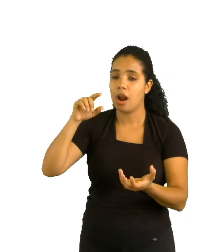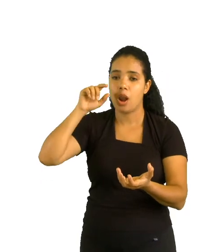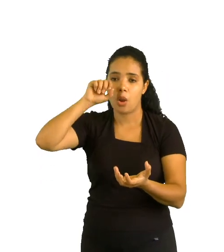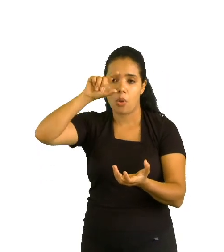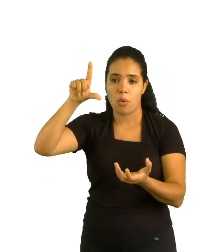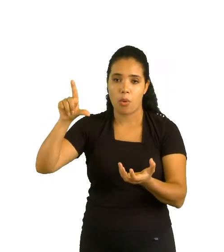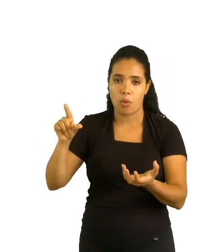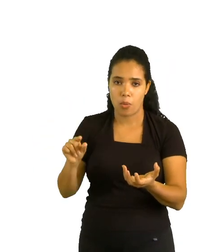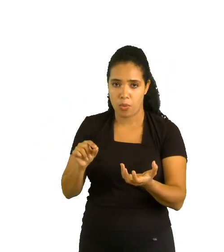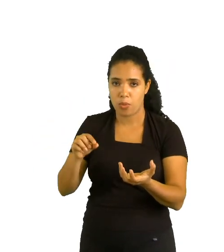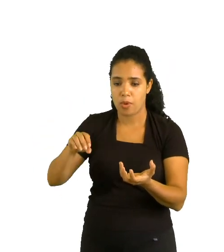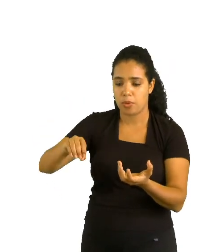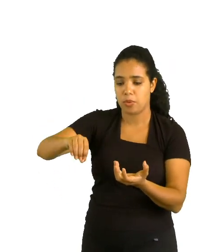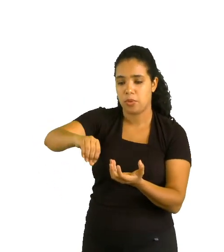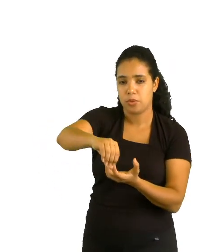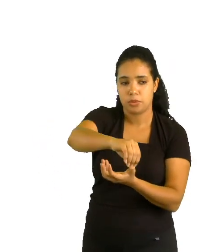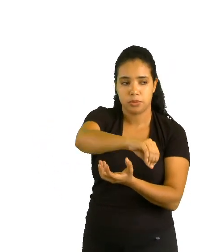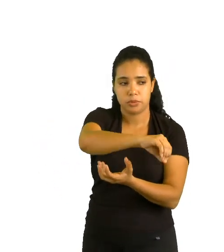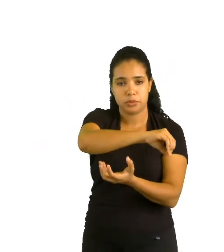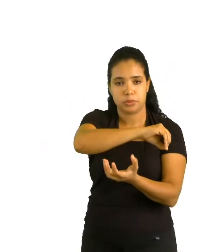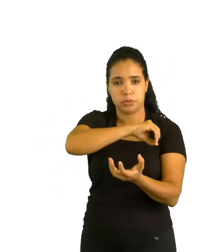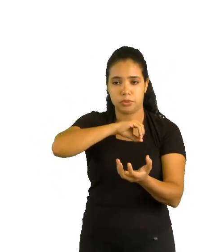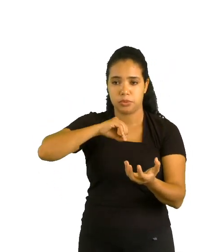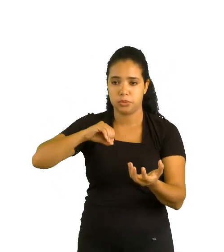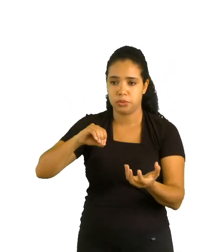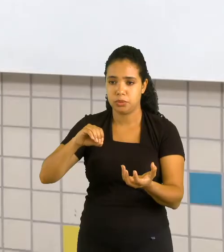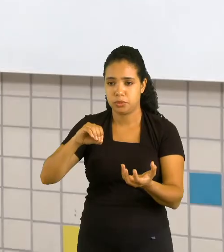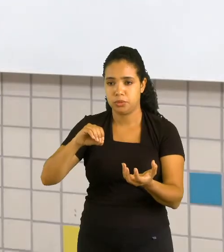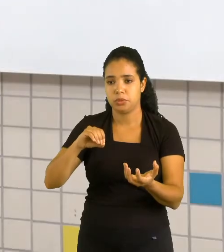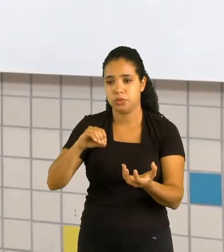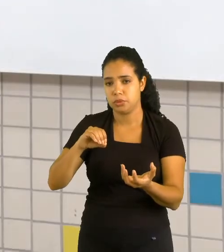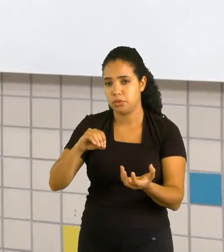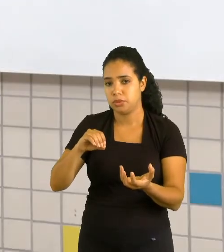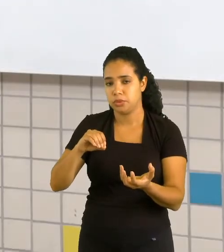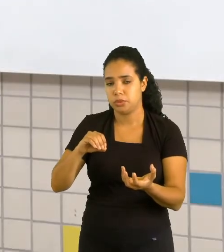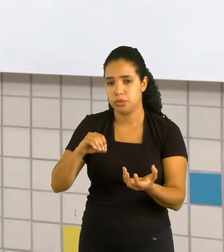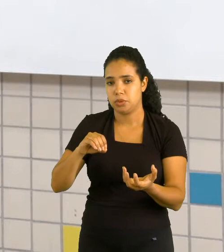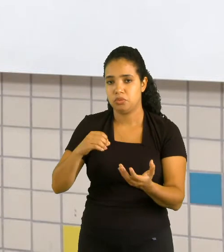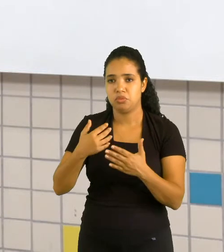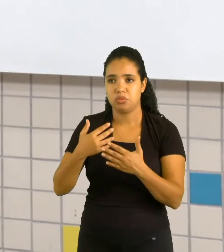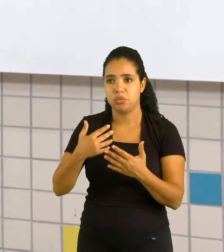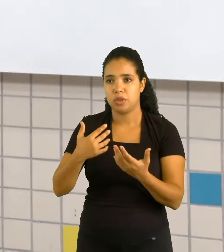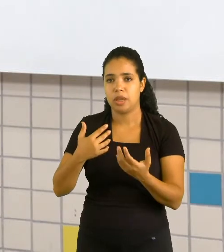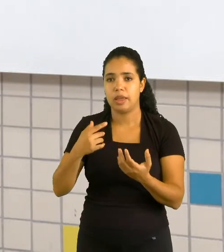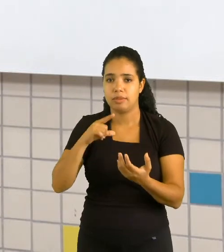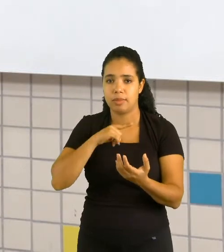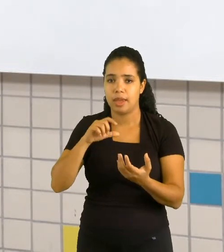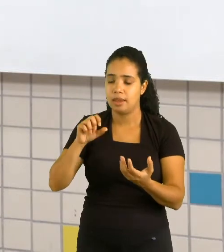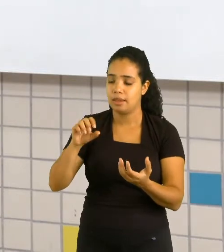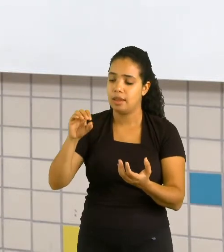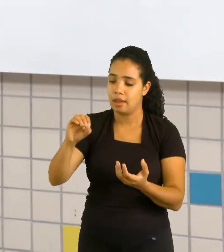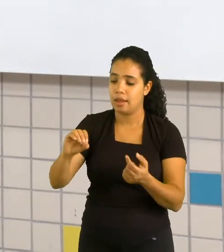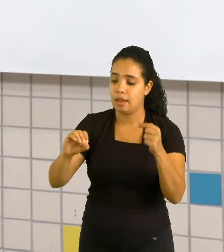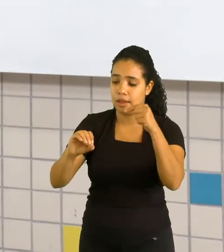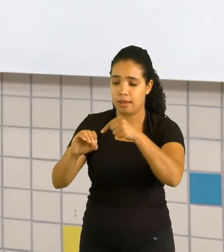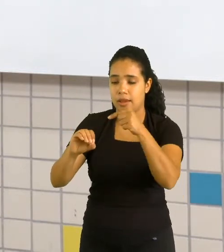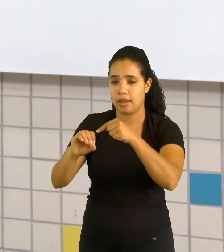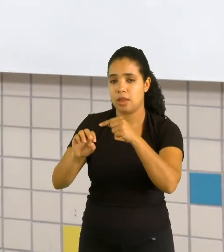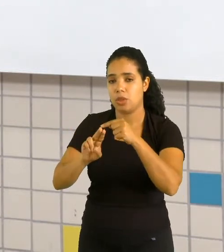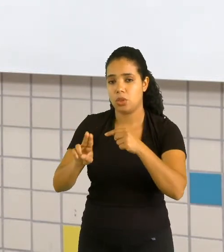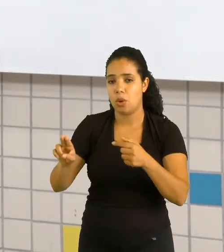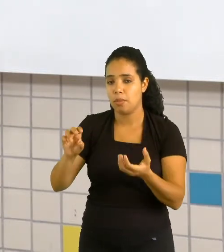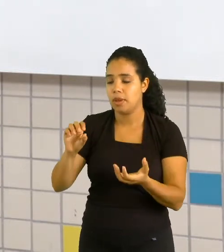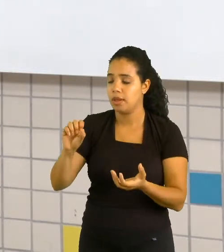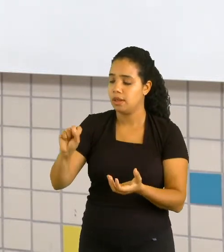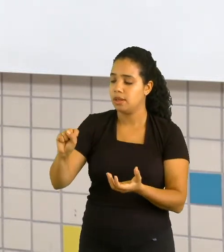corpo sólido que gira em torno de um planeta. Não importa o tamanho. Existem satélites que